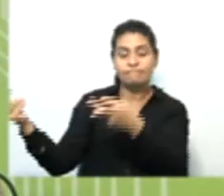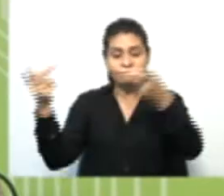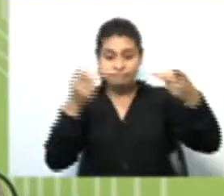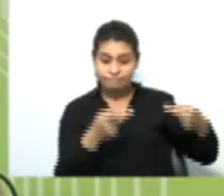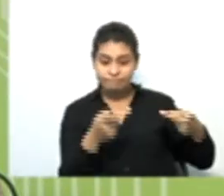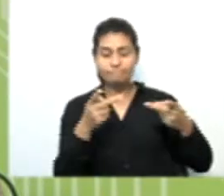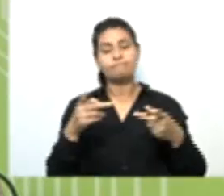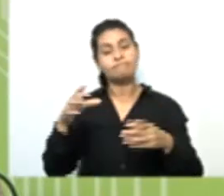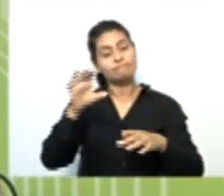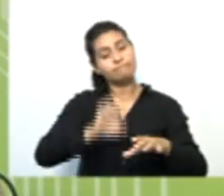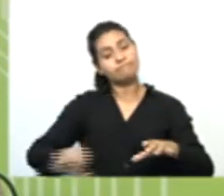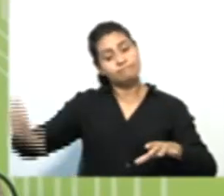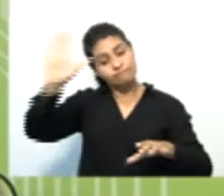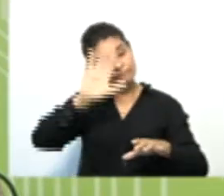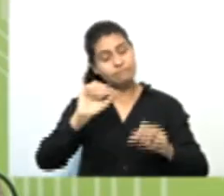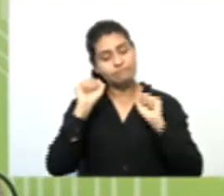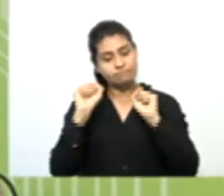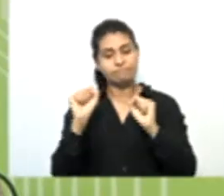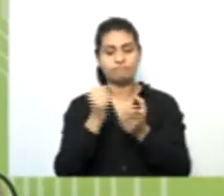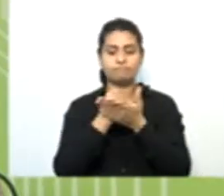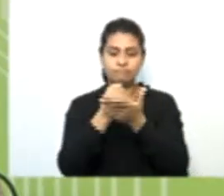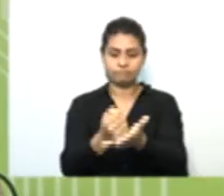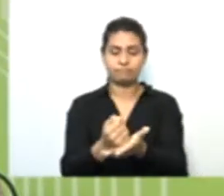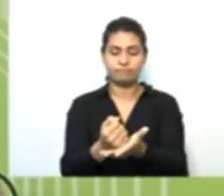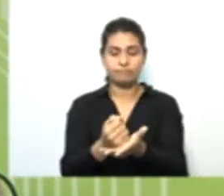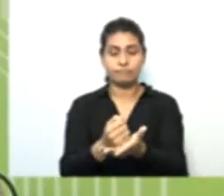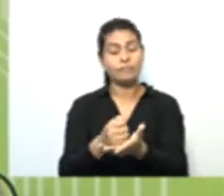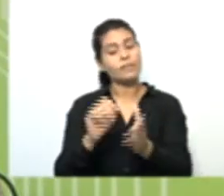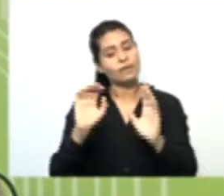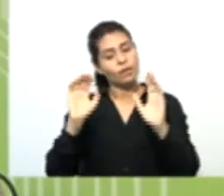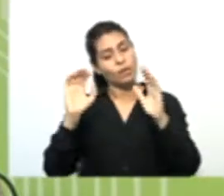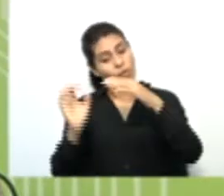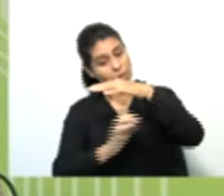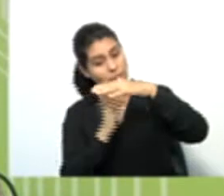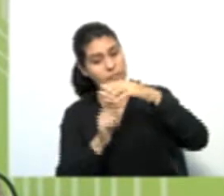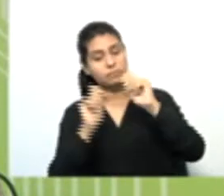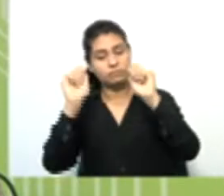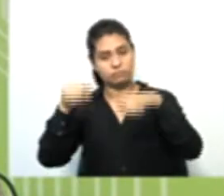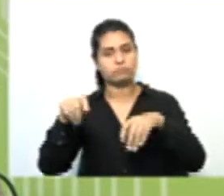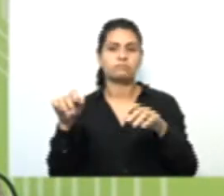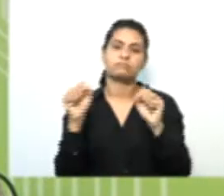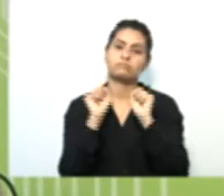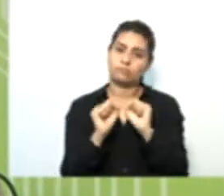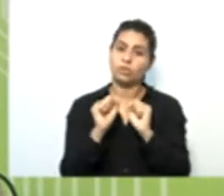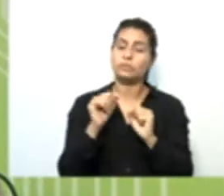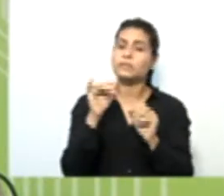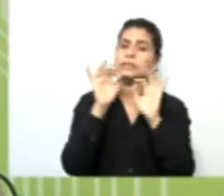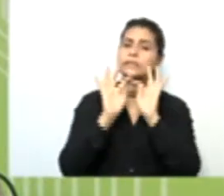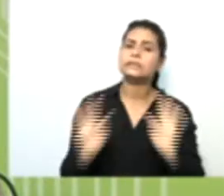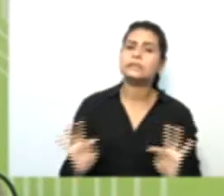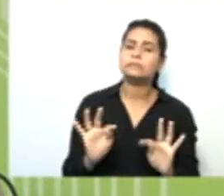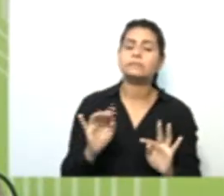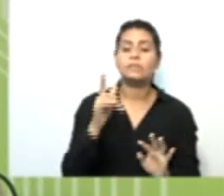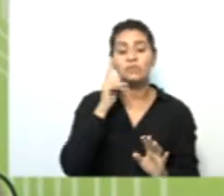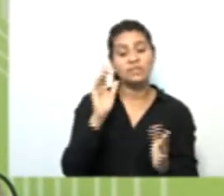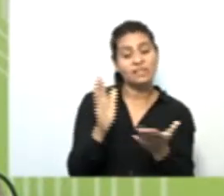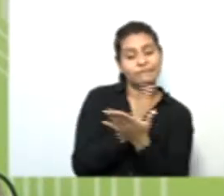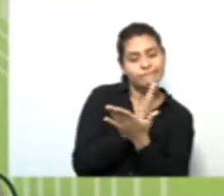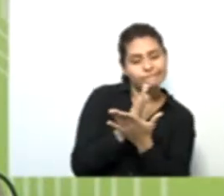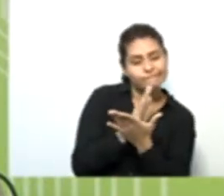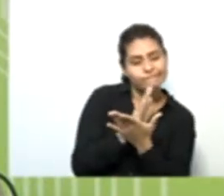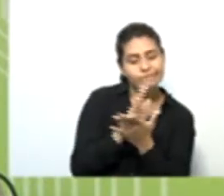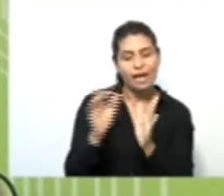vão realmente fazer crescer a vida dos cooperados. No entanto, uma empresa pode se utilizar disso simplesmente para driblar alguns